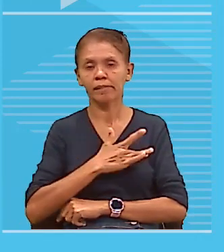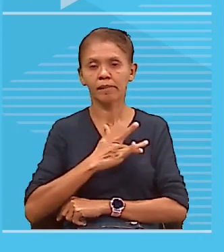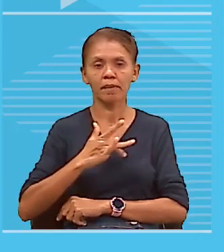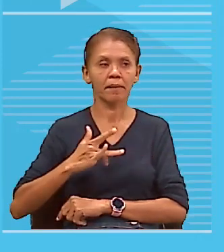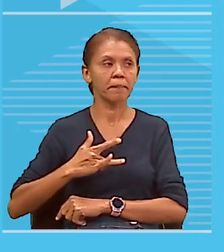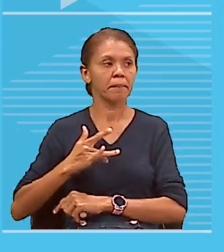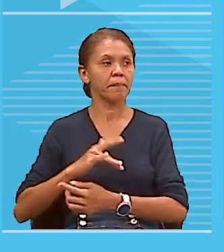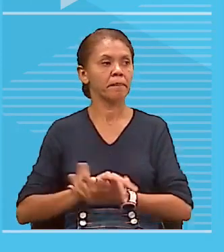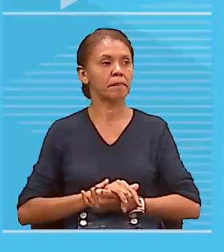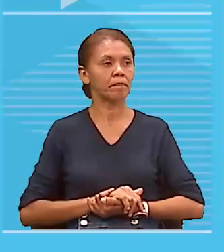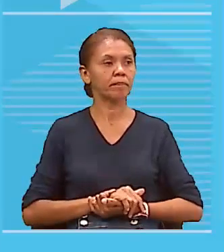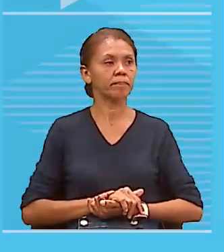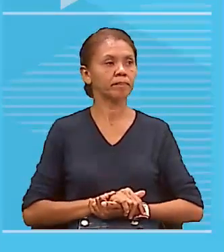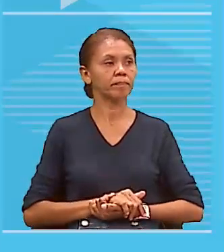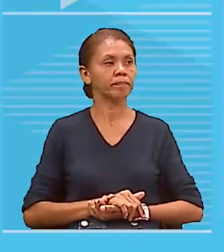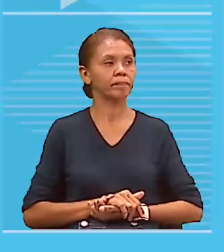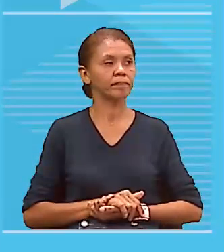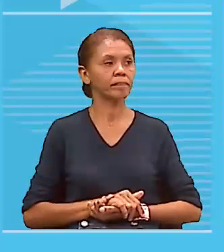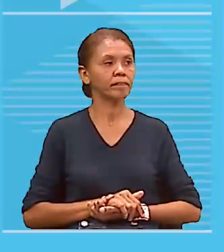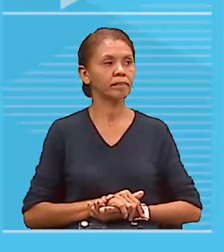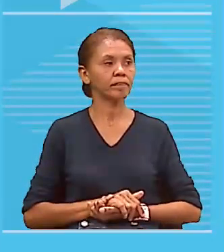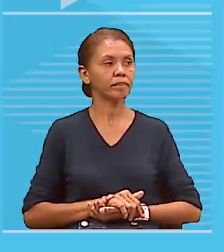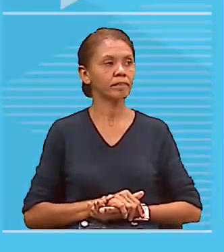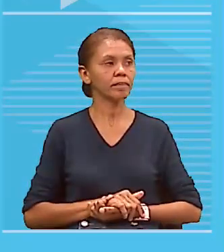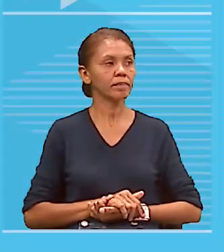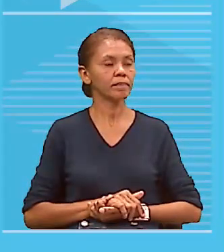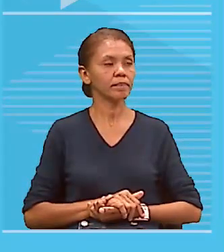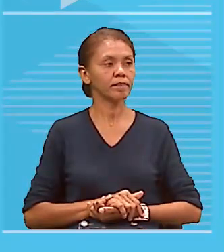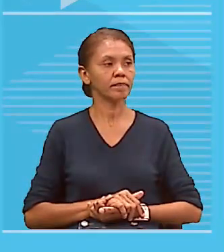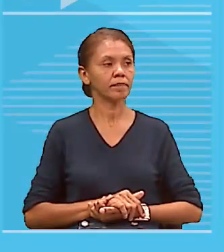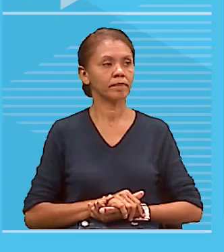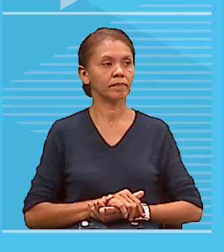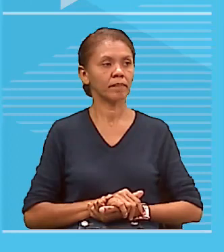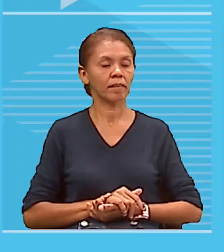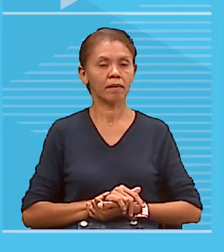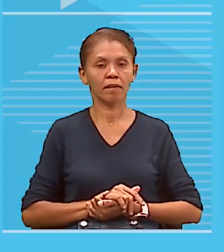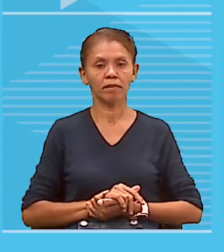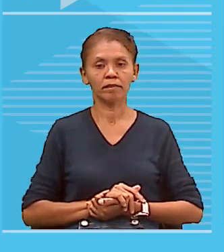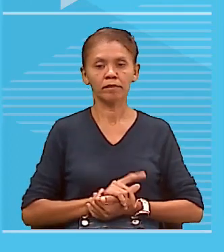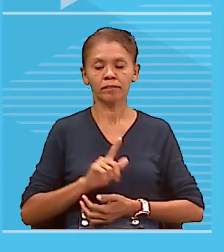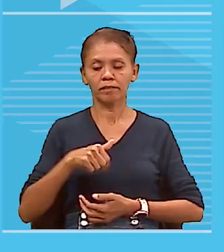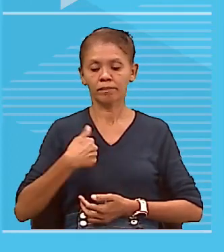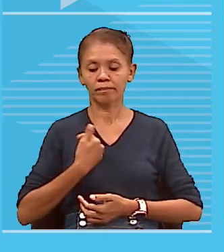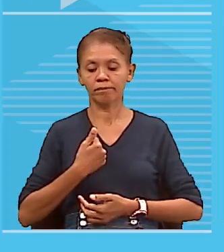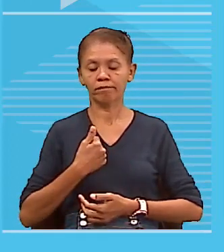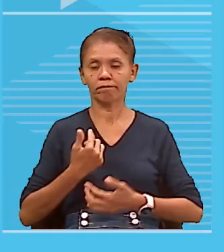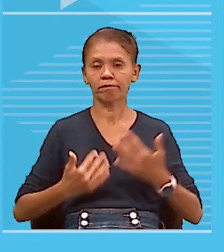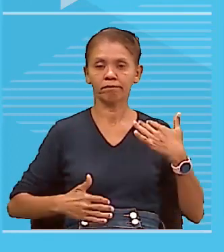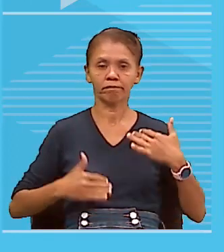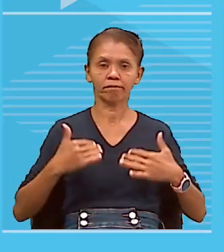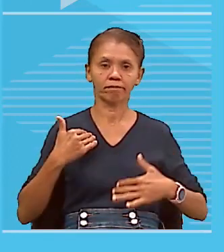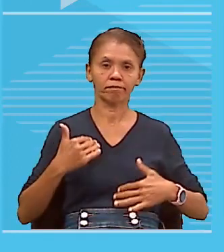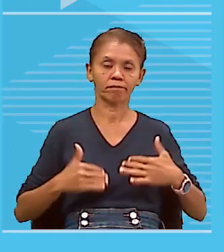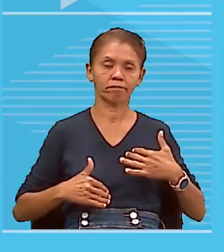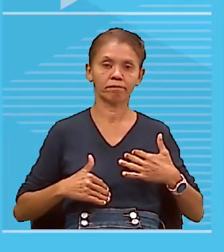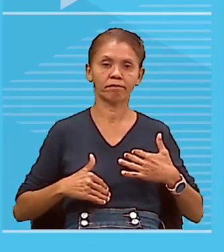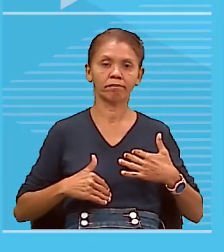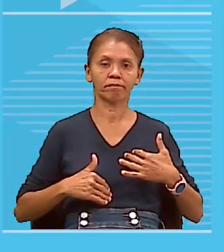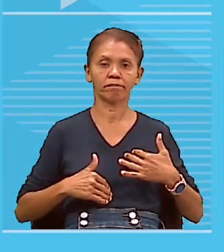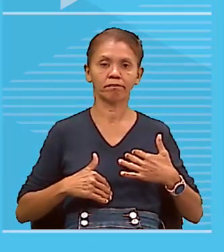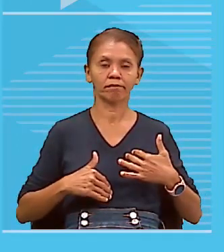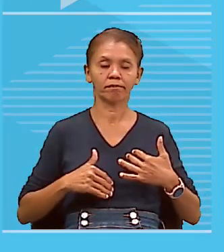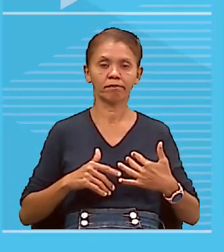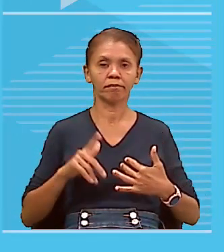né? Então, a gente vê aqui que essa poluição atmosférica no nosso corpo, ela vai atuar de uma